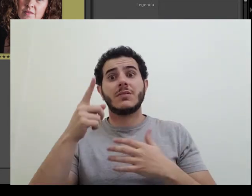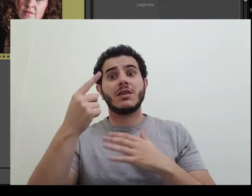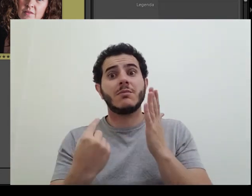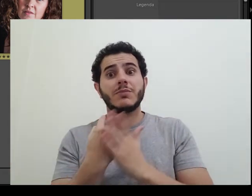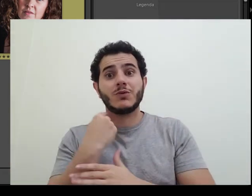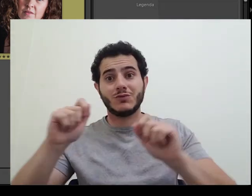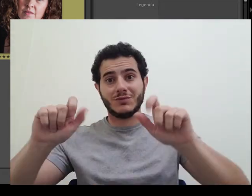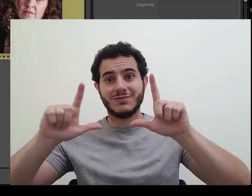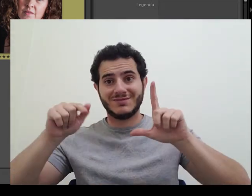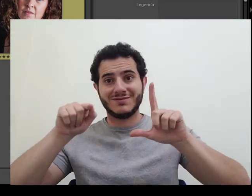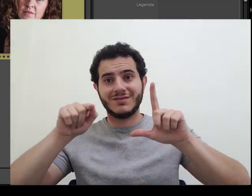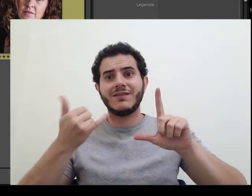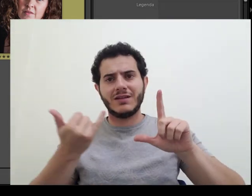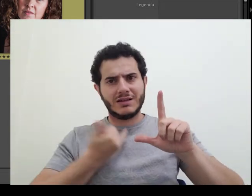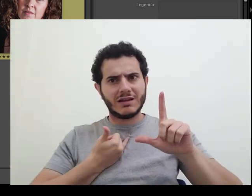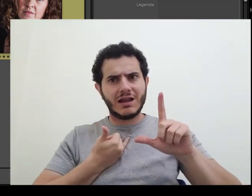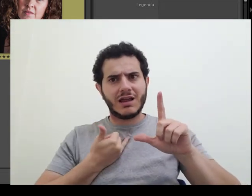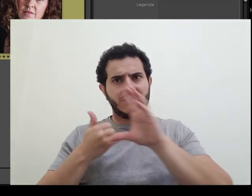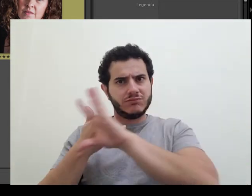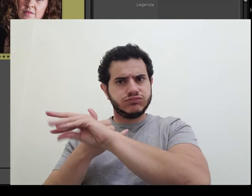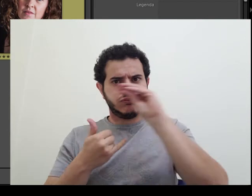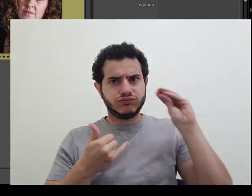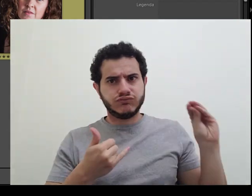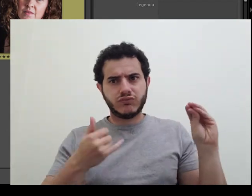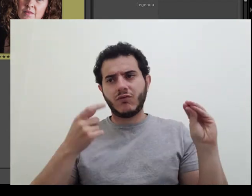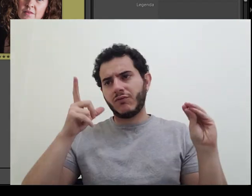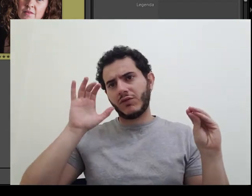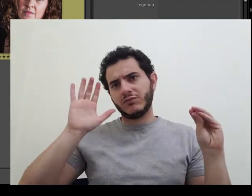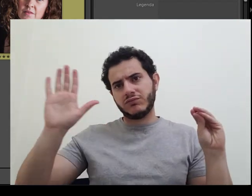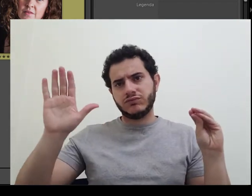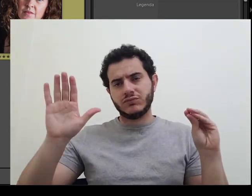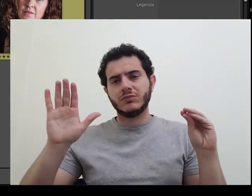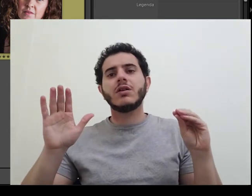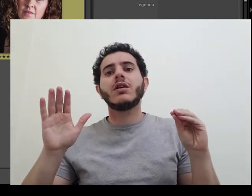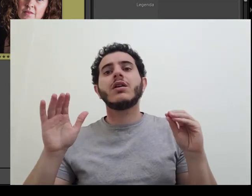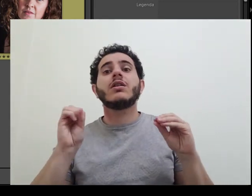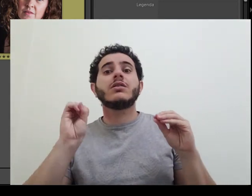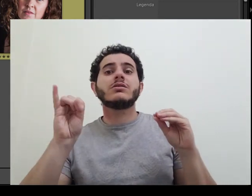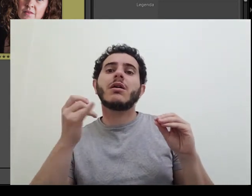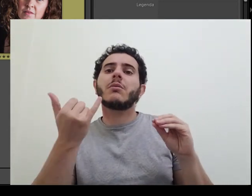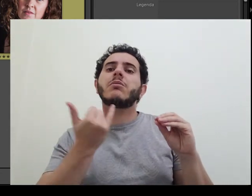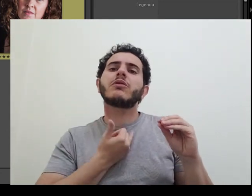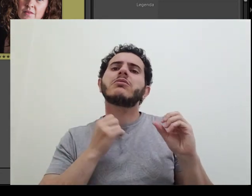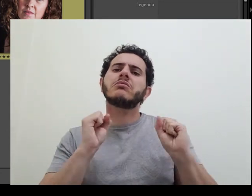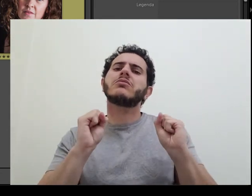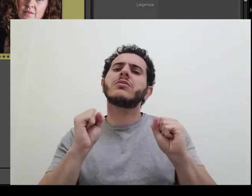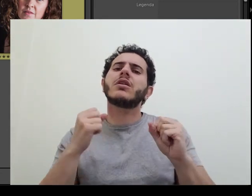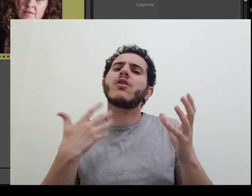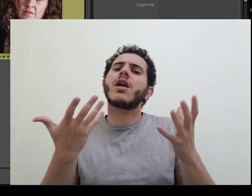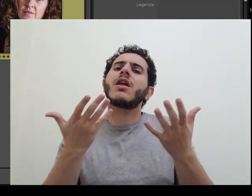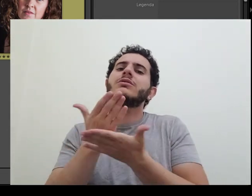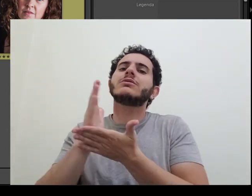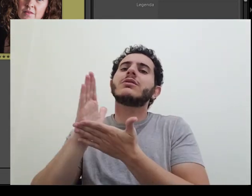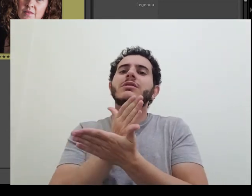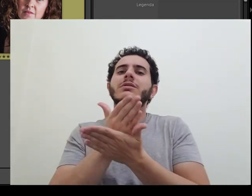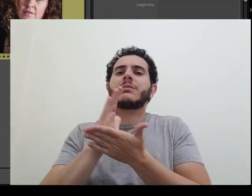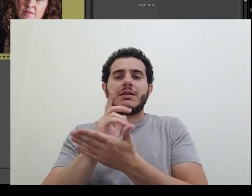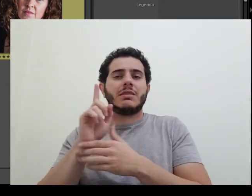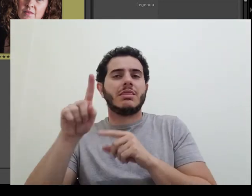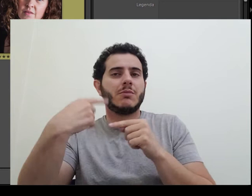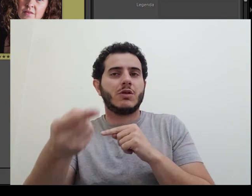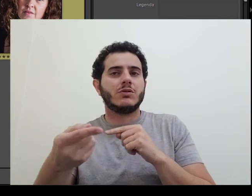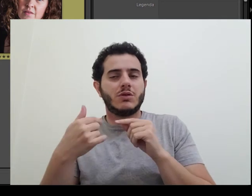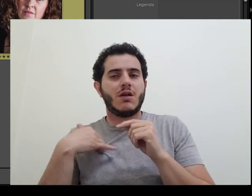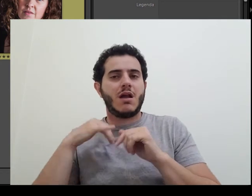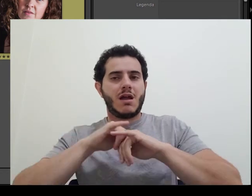ele já pergunta, ó, quer incluir as fotos selecionadas? Sim, porque eu já selecionei. Se você não colocar aqui, ele não vai incluir. Então você pode criar coleções separadas. Na próxima